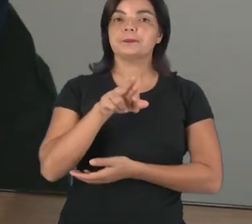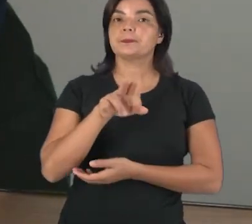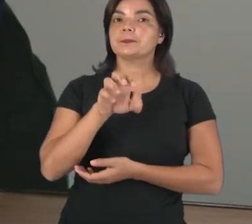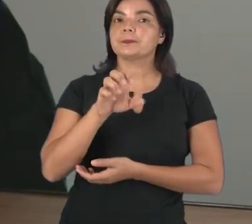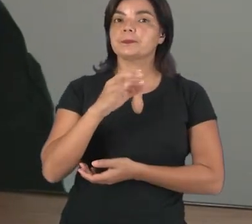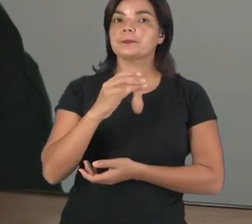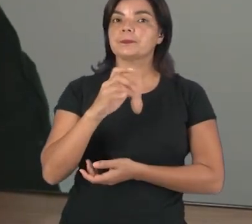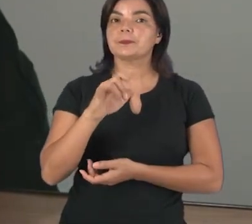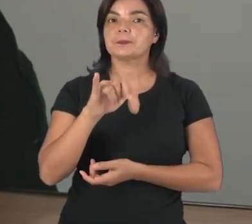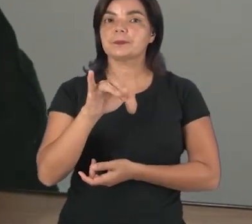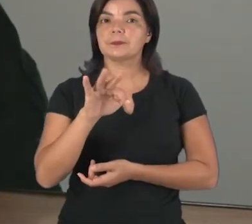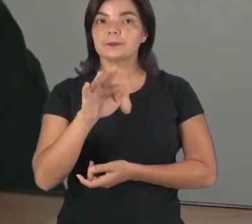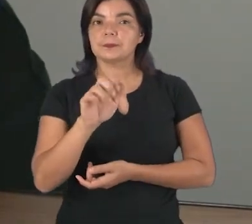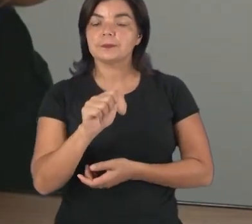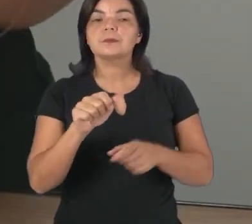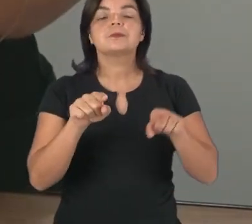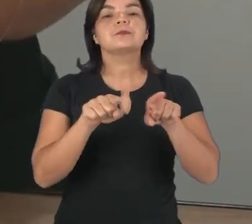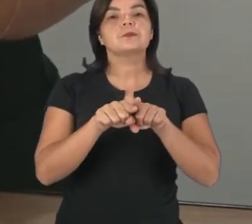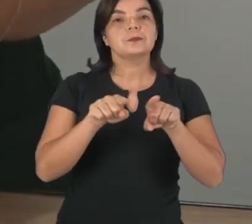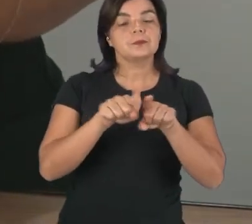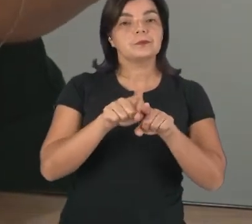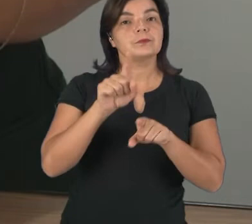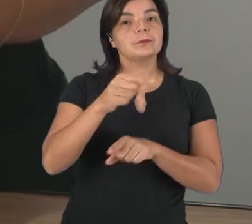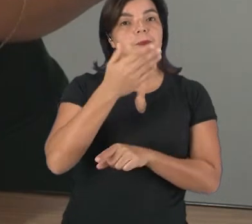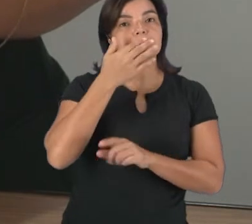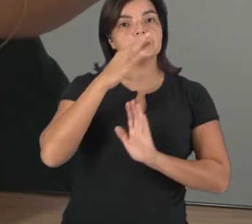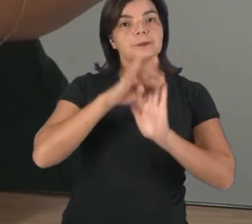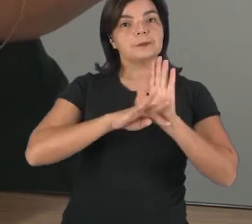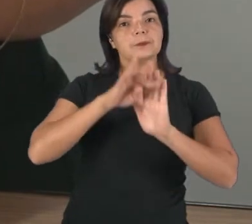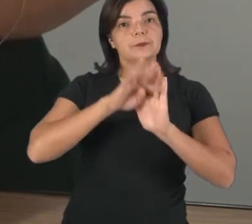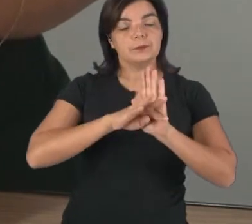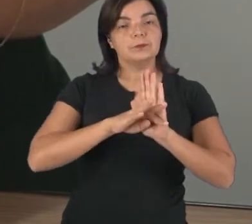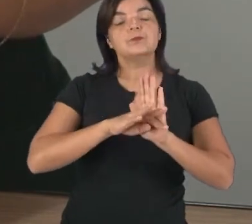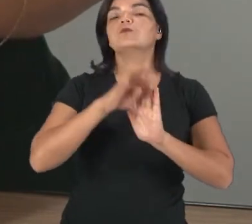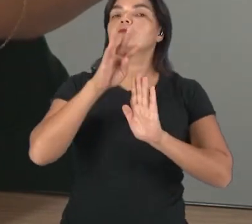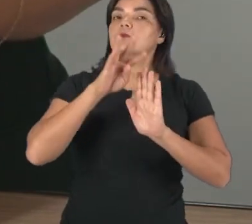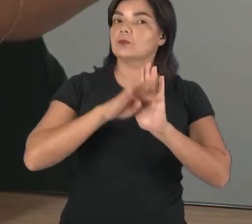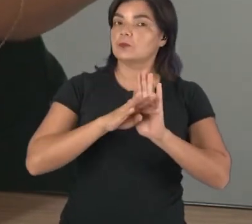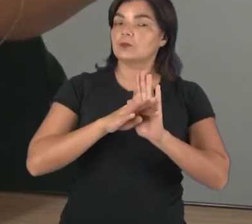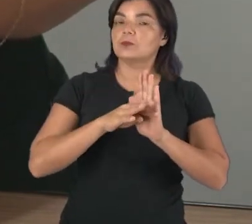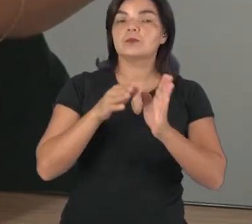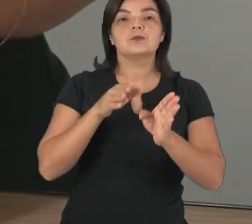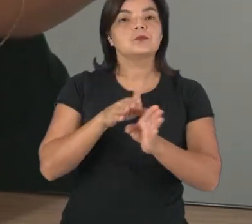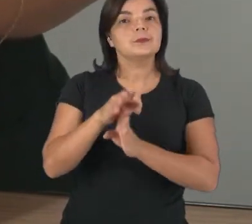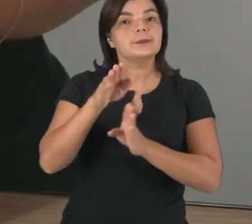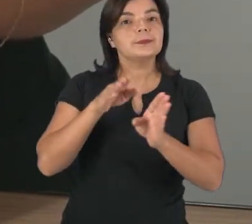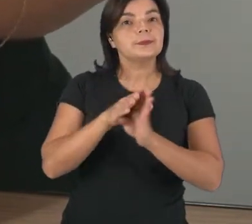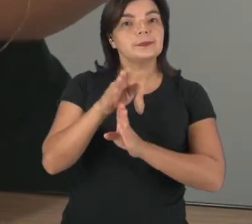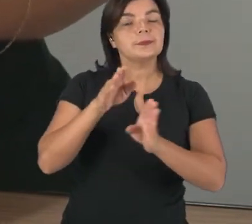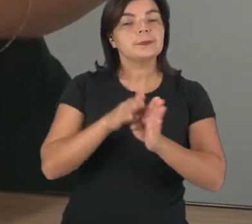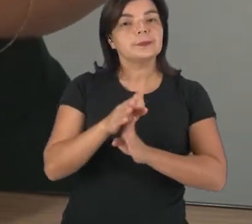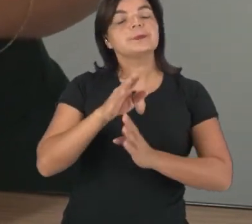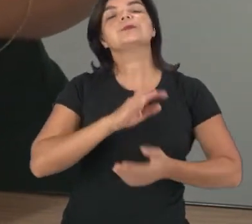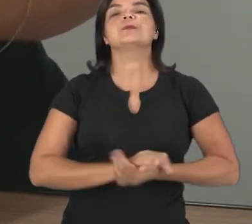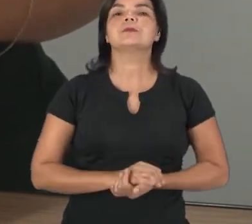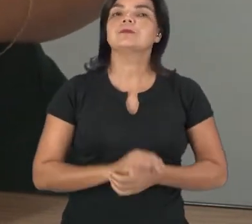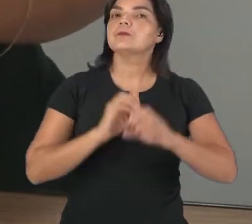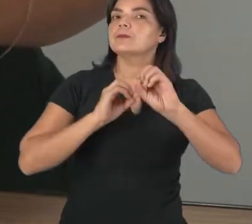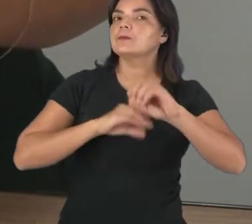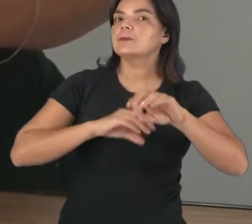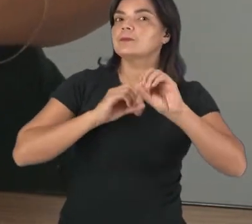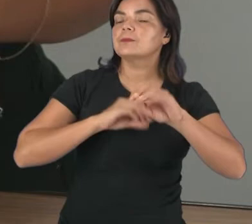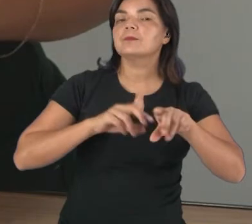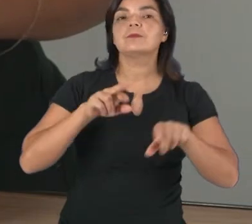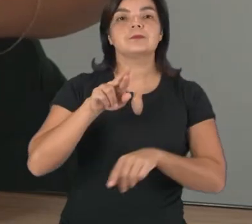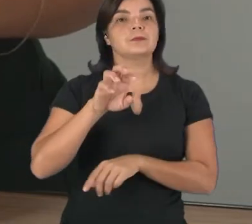receita. A receita também é um tipo de texto, um texto instrucional, isso mesmo. Aqui